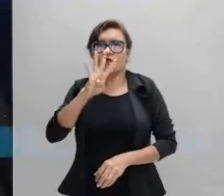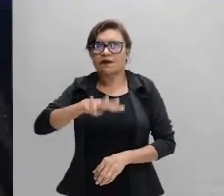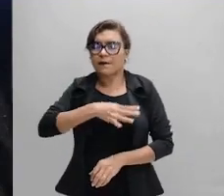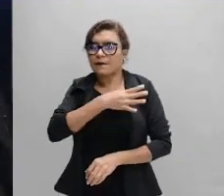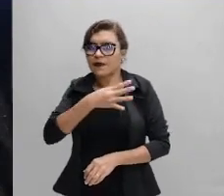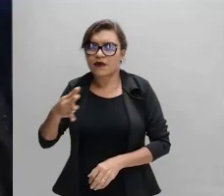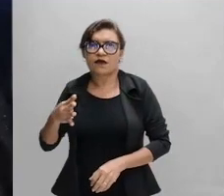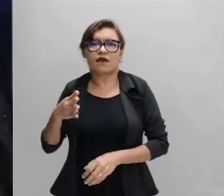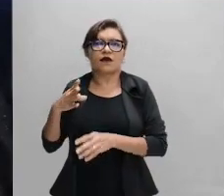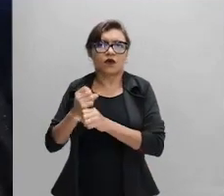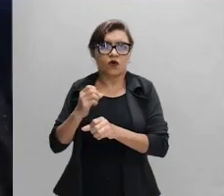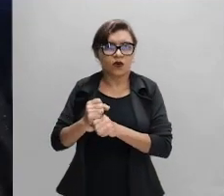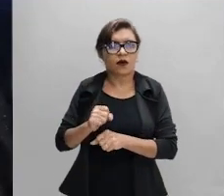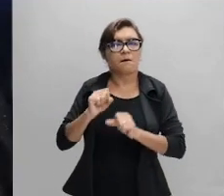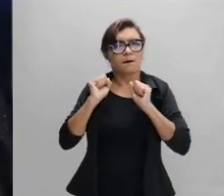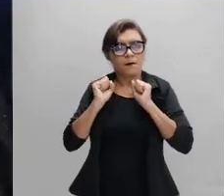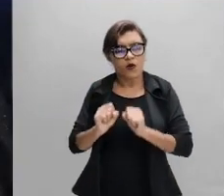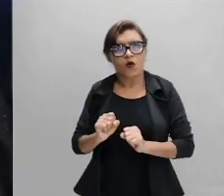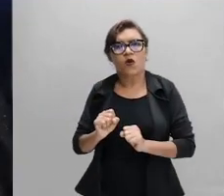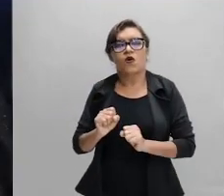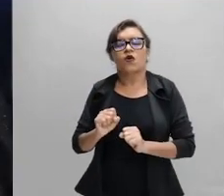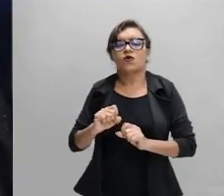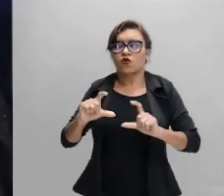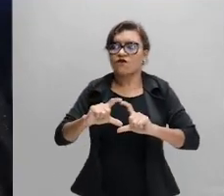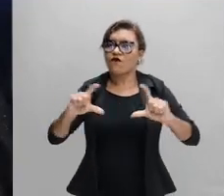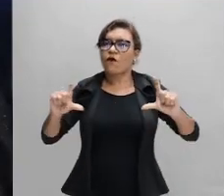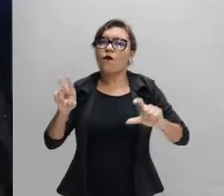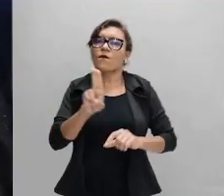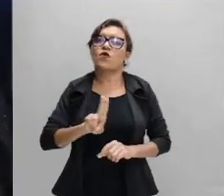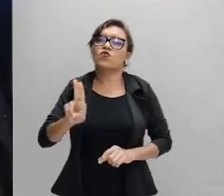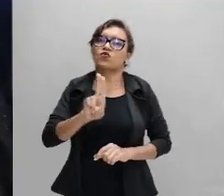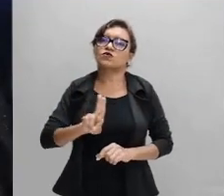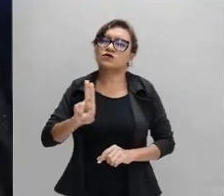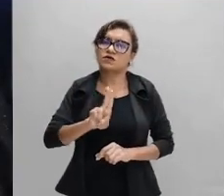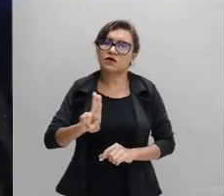de vocês do IMC aí na casinha de vocês, peguem aquela fórmula lá, peguem a